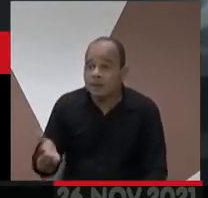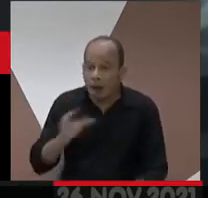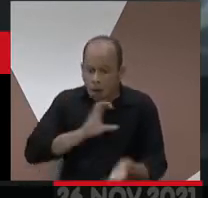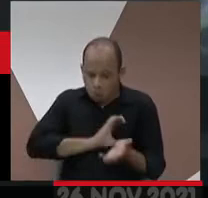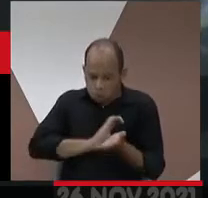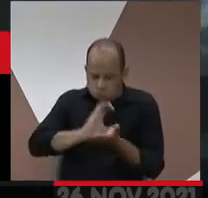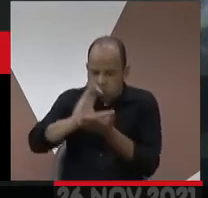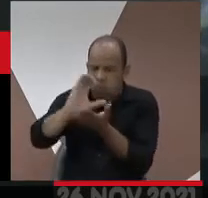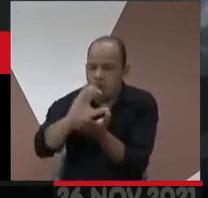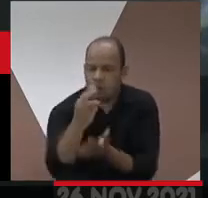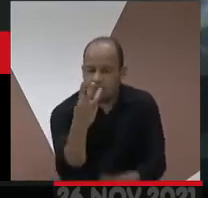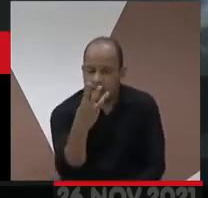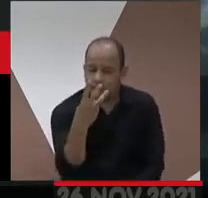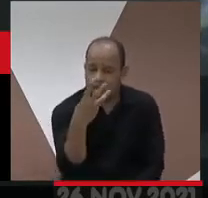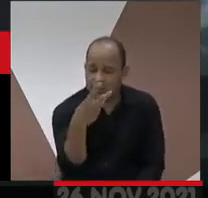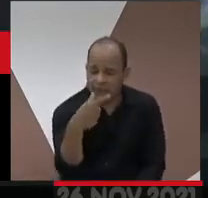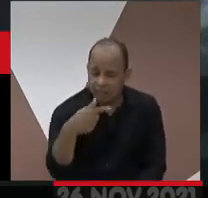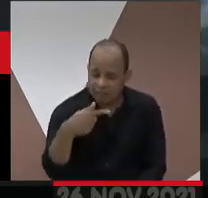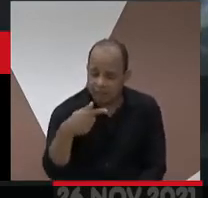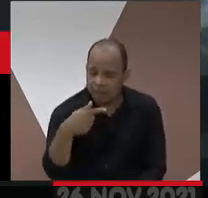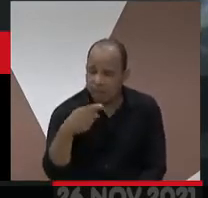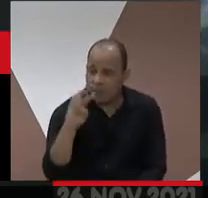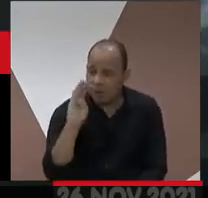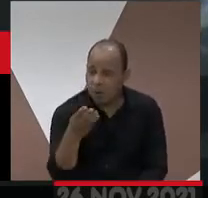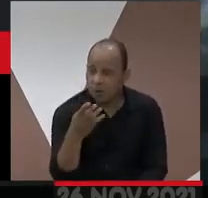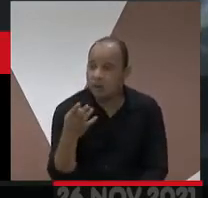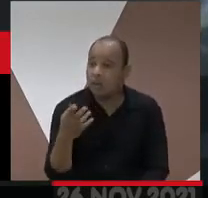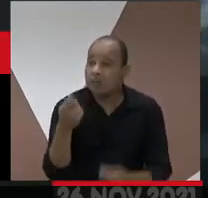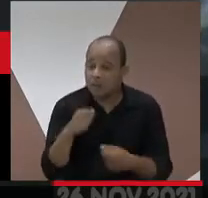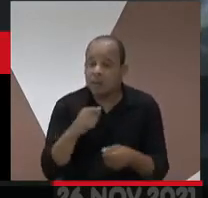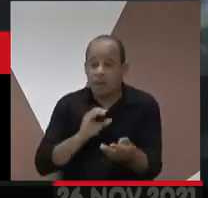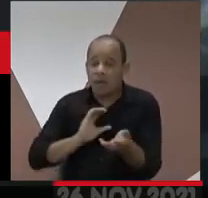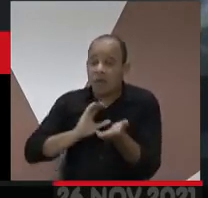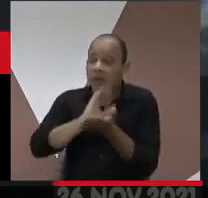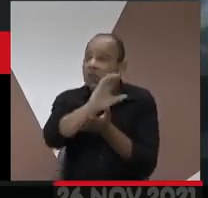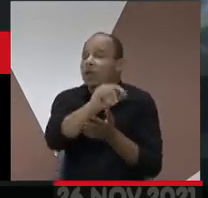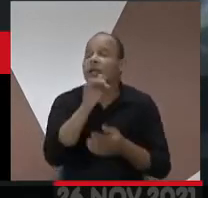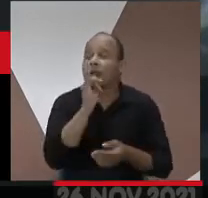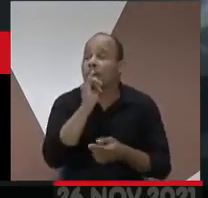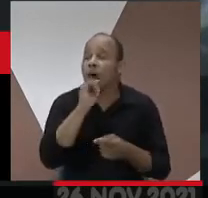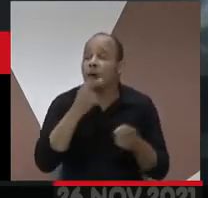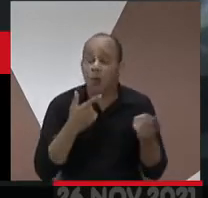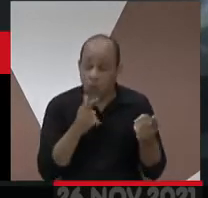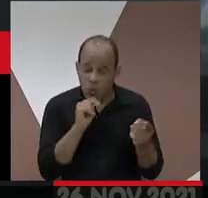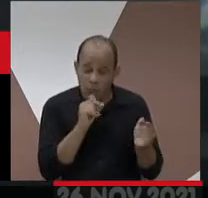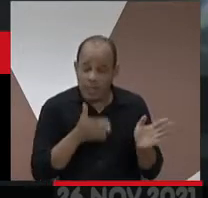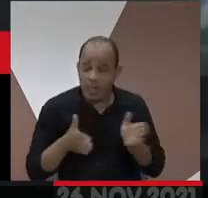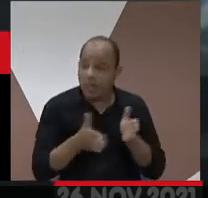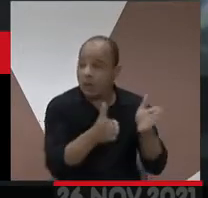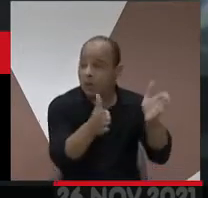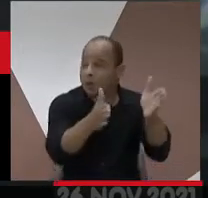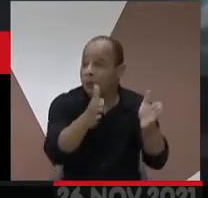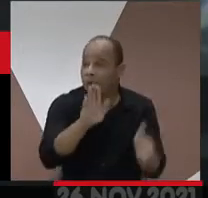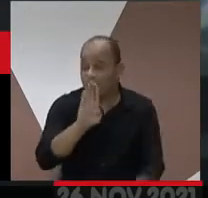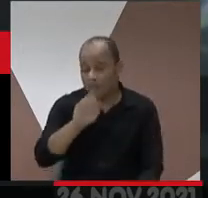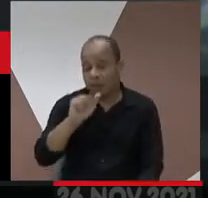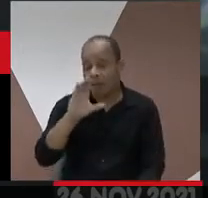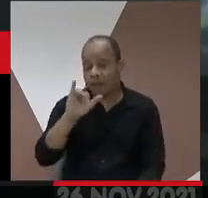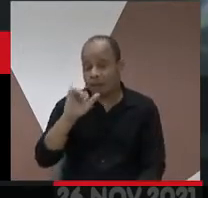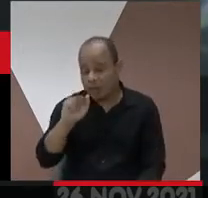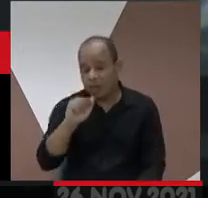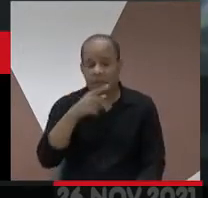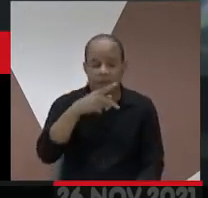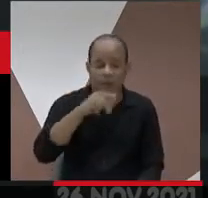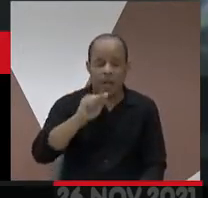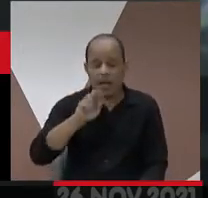termo integralmente na bacia do Paropeba. Né? Porque a devastada foi a bacia do